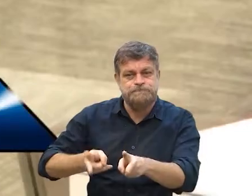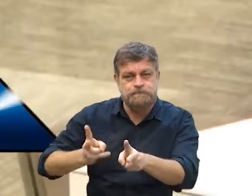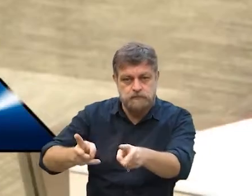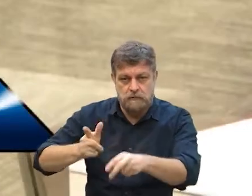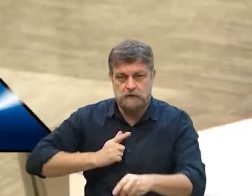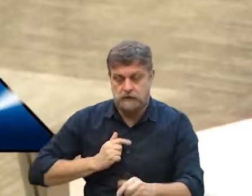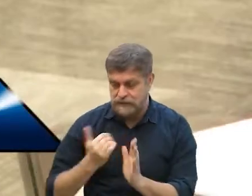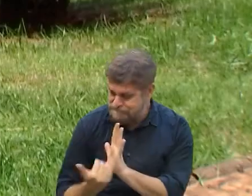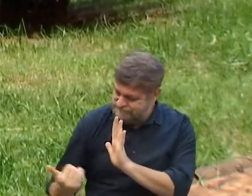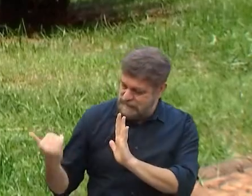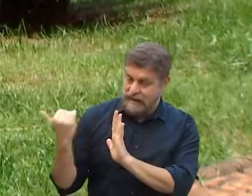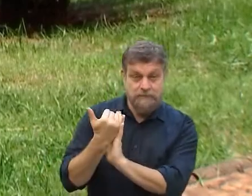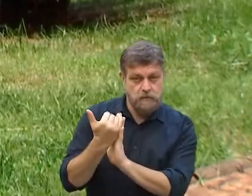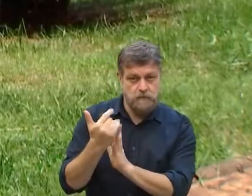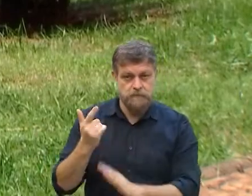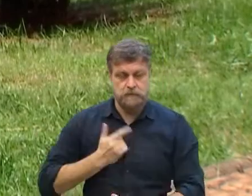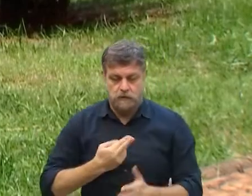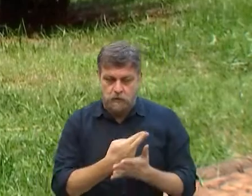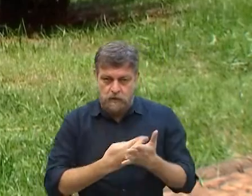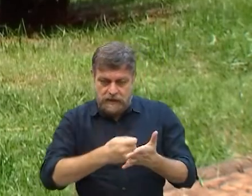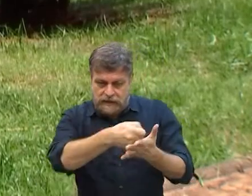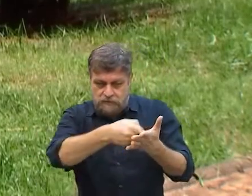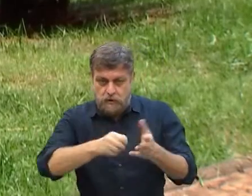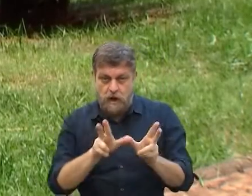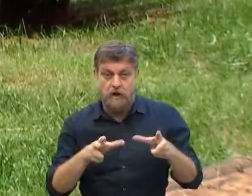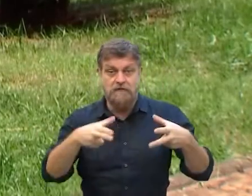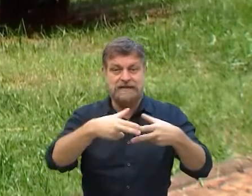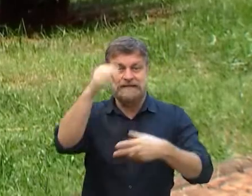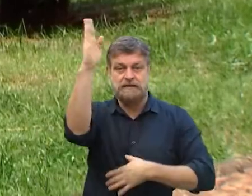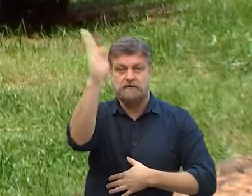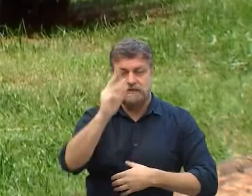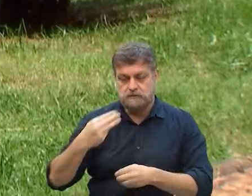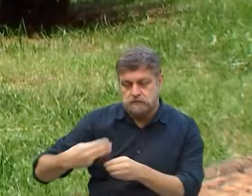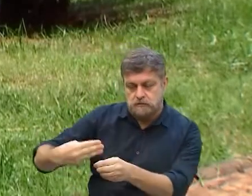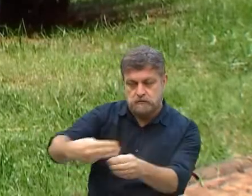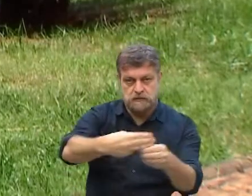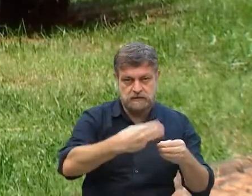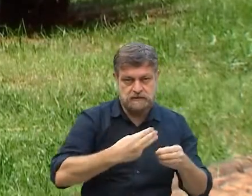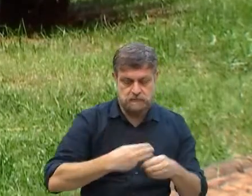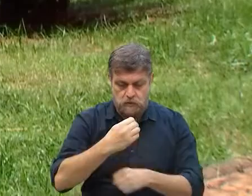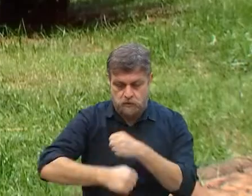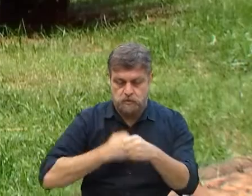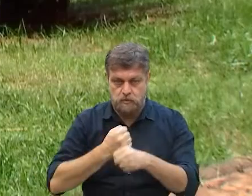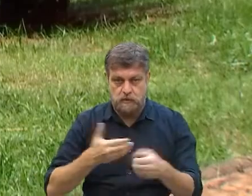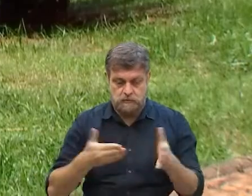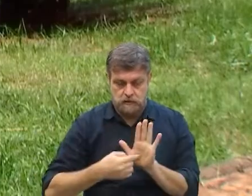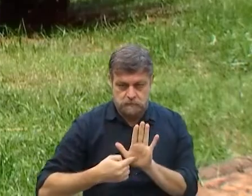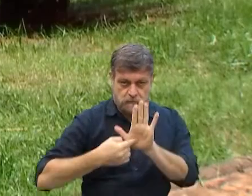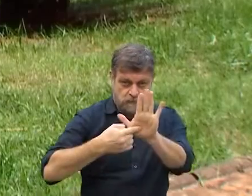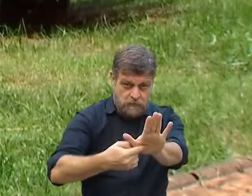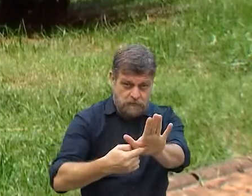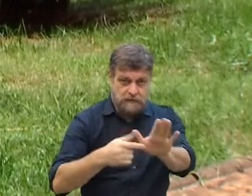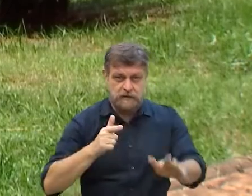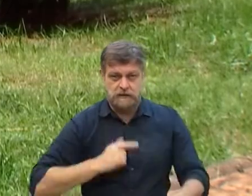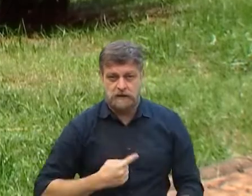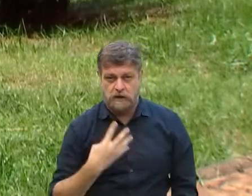e se agravou. Um relatório da Confederação Nacional dos Municípios, divulgado este ano, apontou